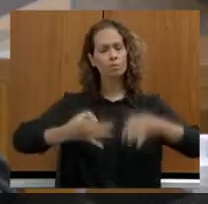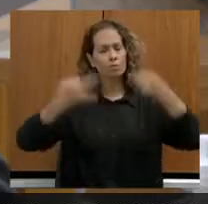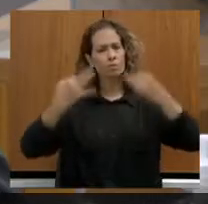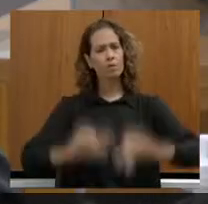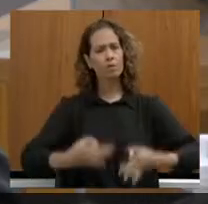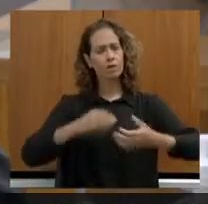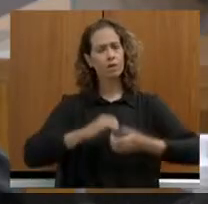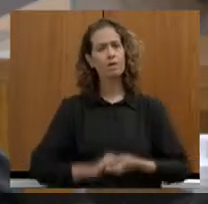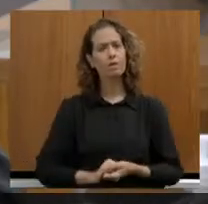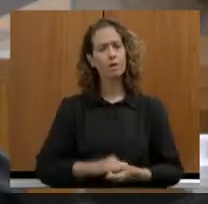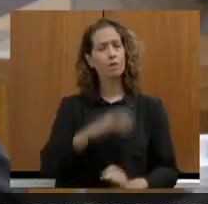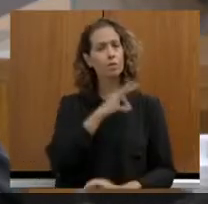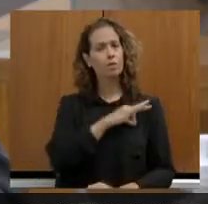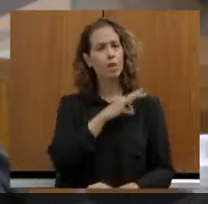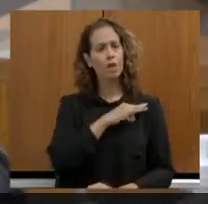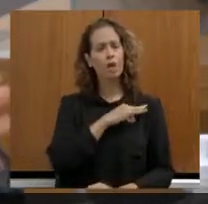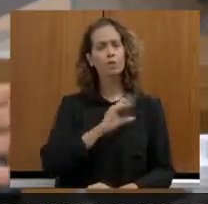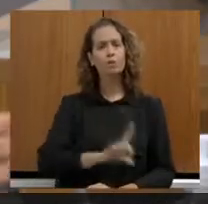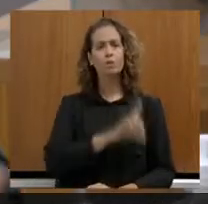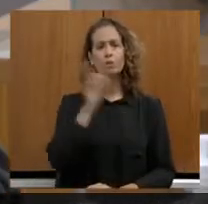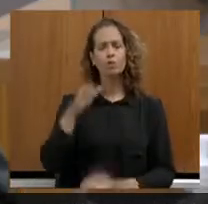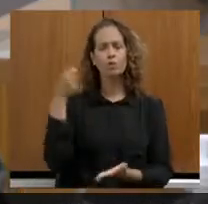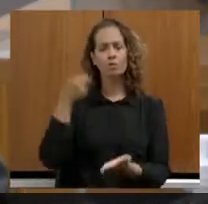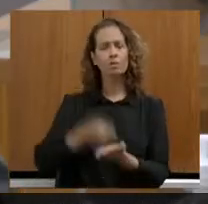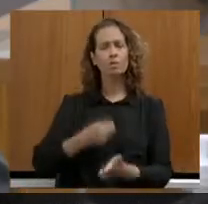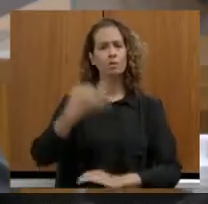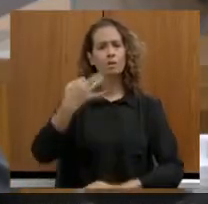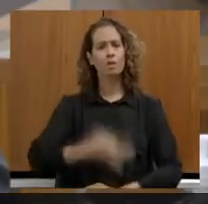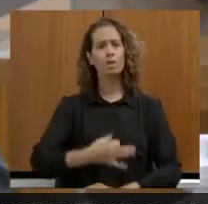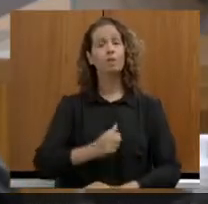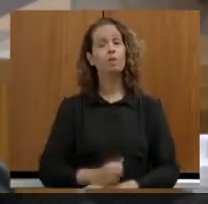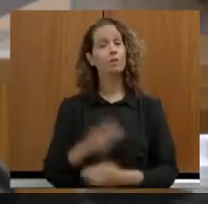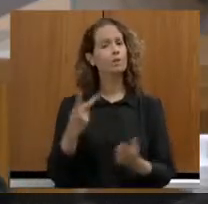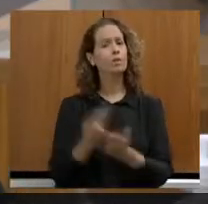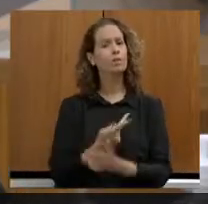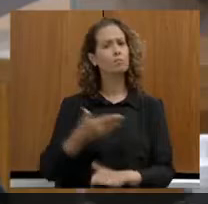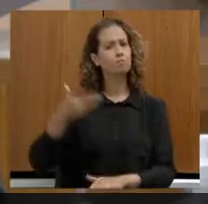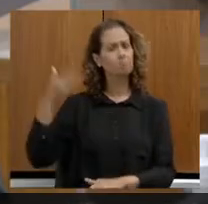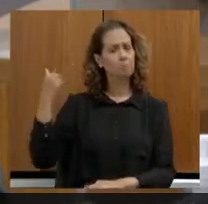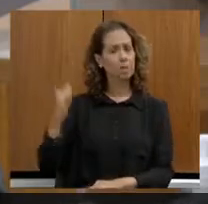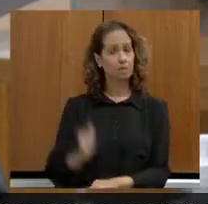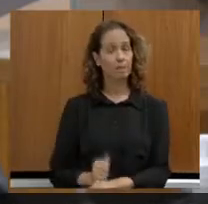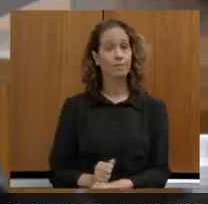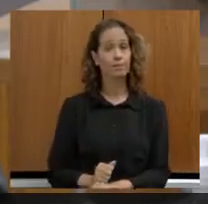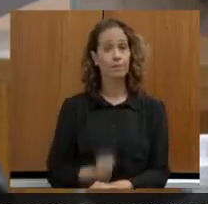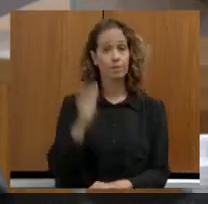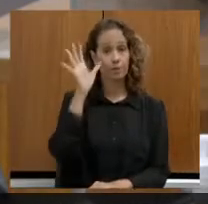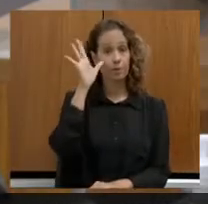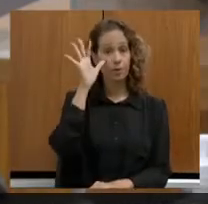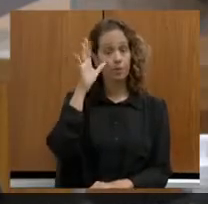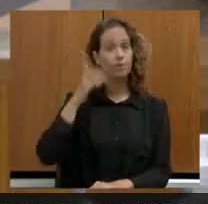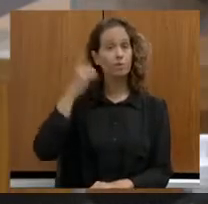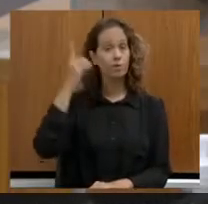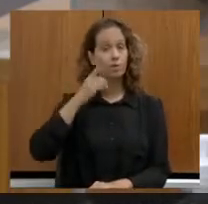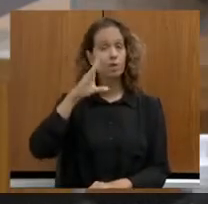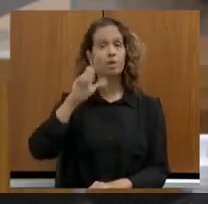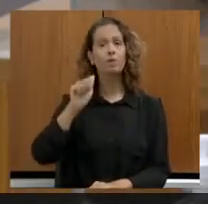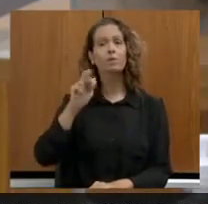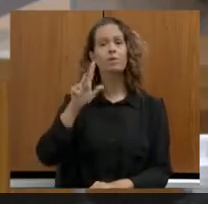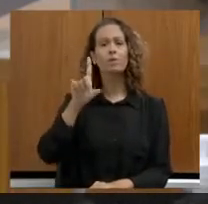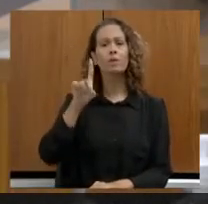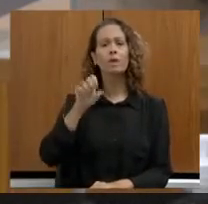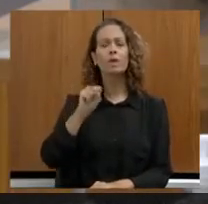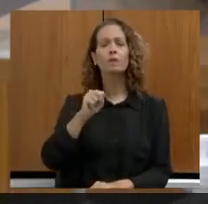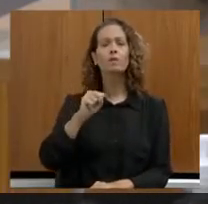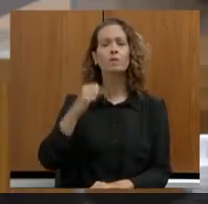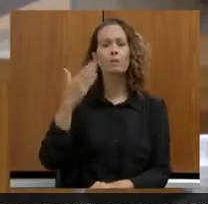in defender o salário em dia passaram aqui no passado eu ouvi o deputado Oi Carlos Pimenta